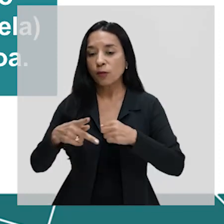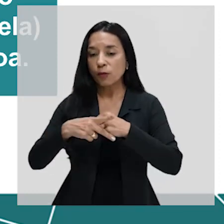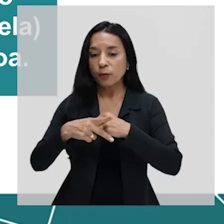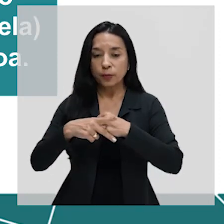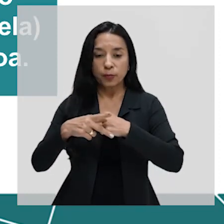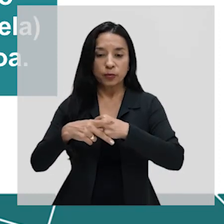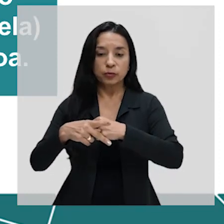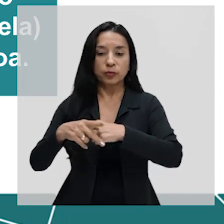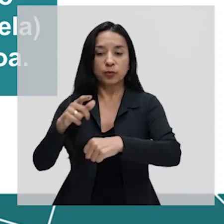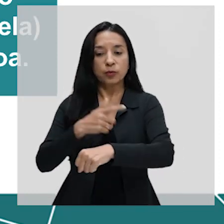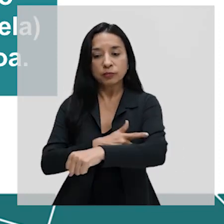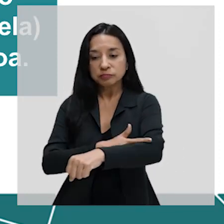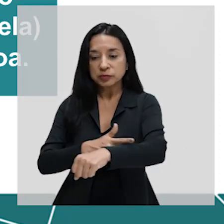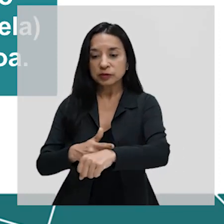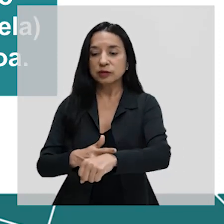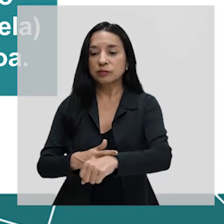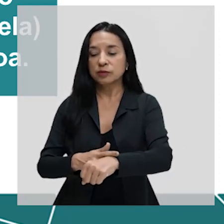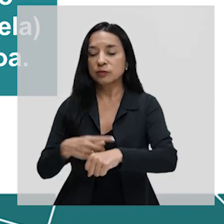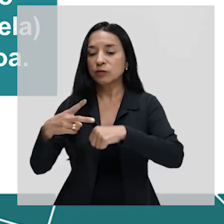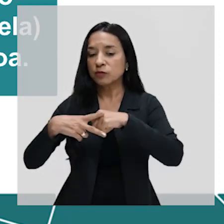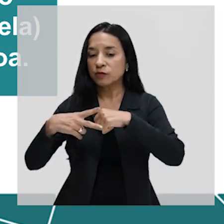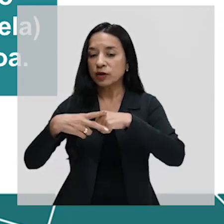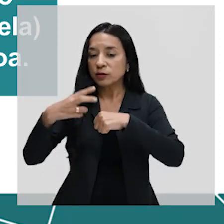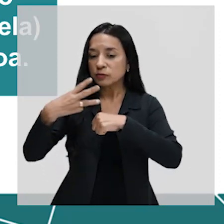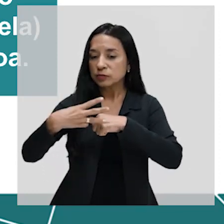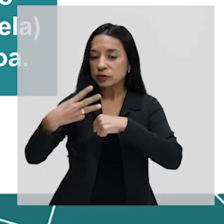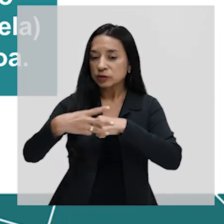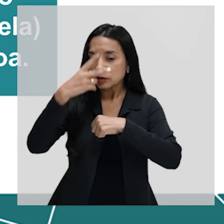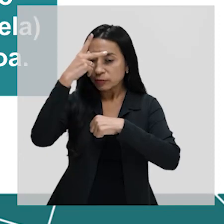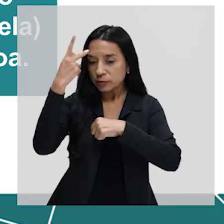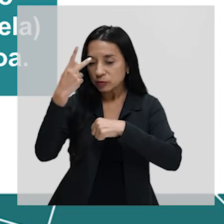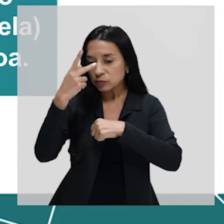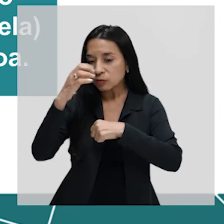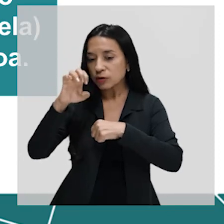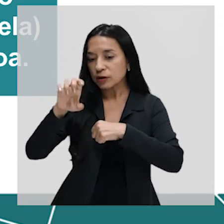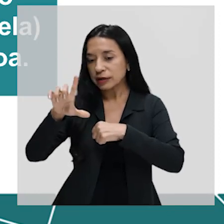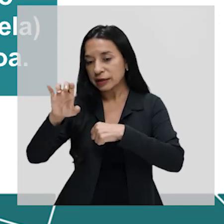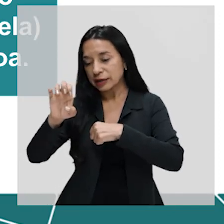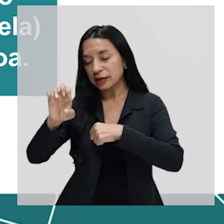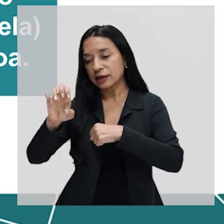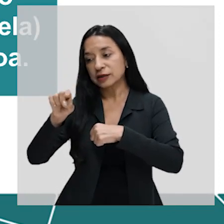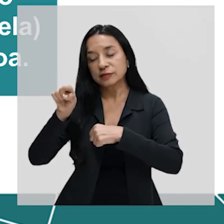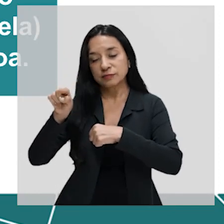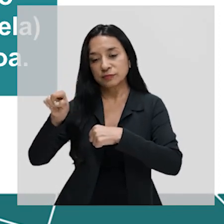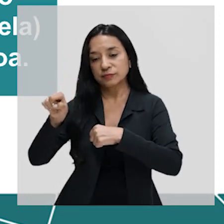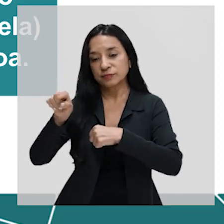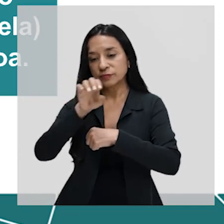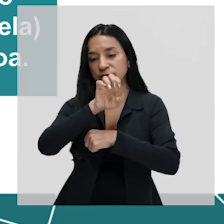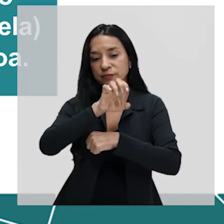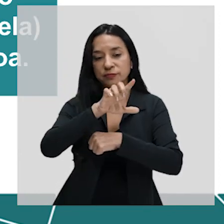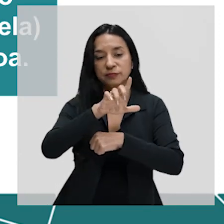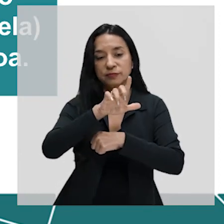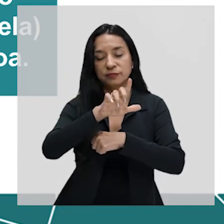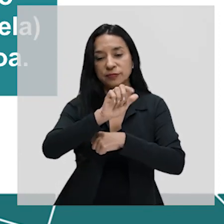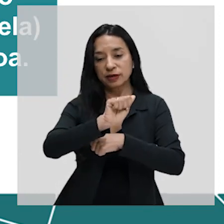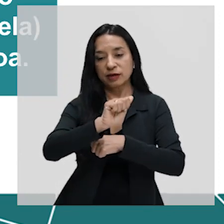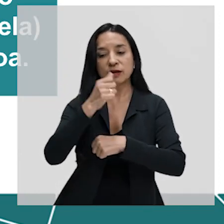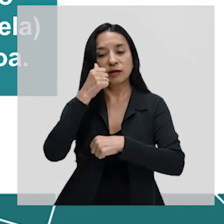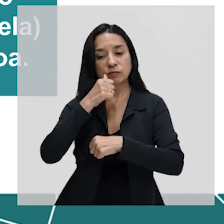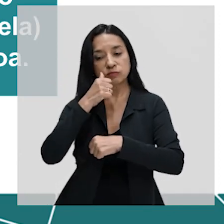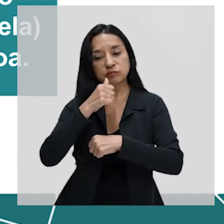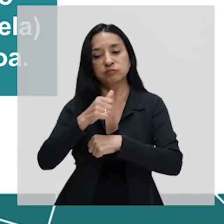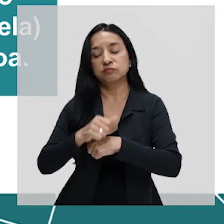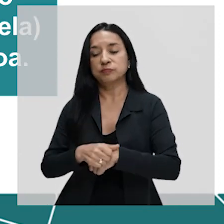ficará na terceira pessoa, eu acabei de falar, corresponde a ele ou ela. E o pronome se corresponde à terceira